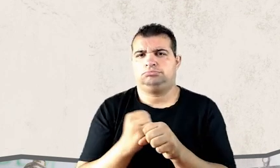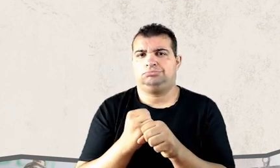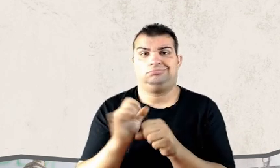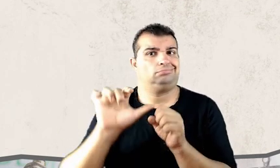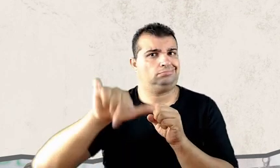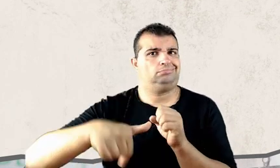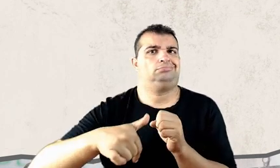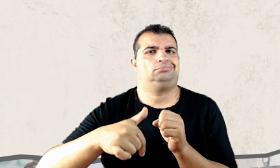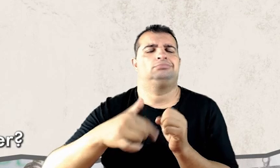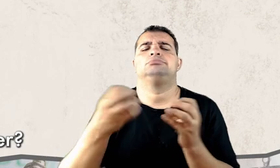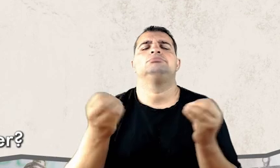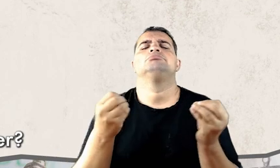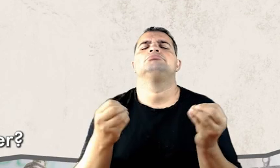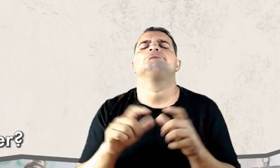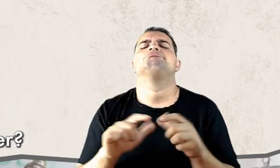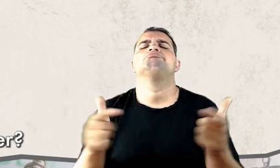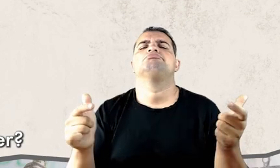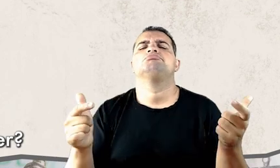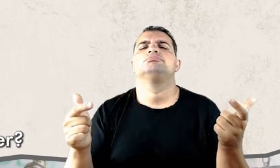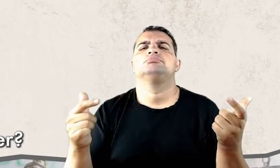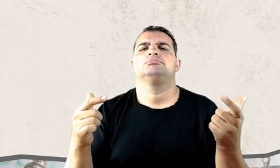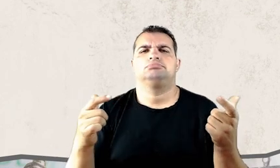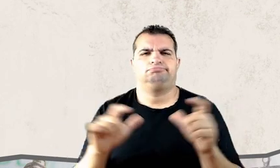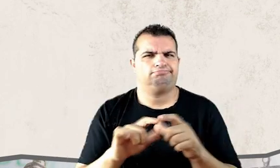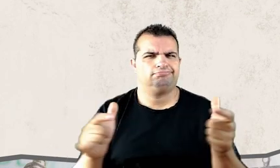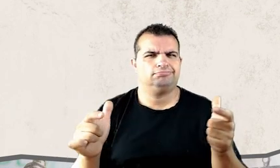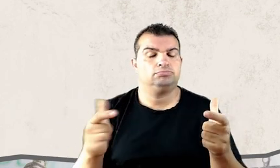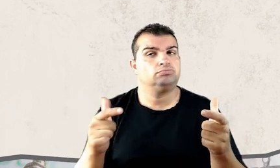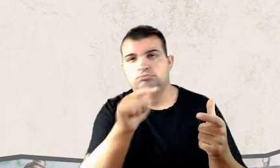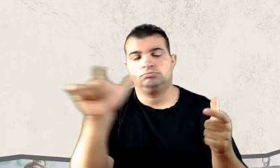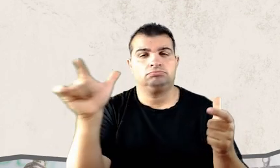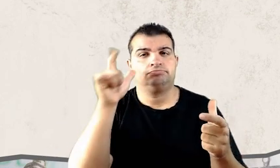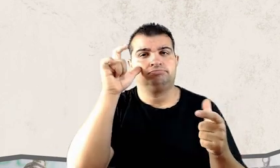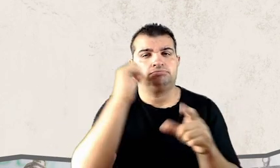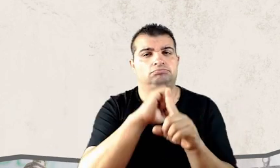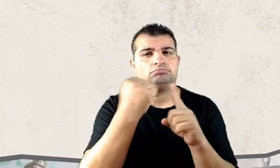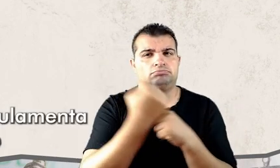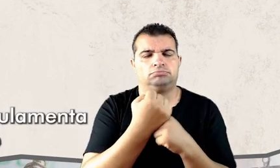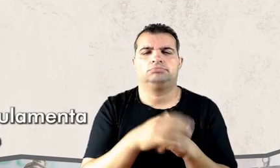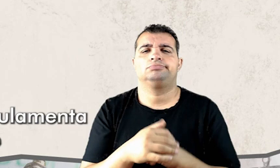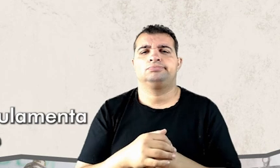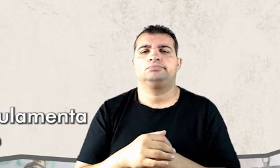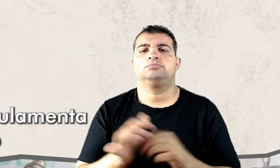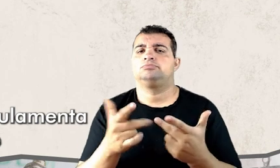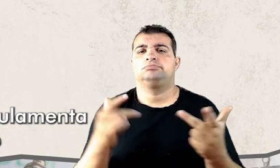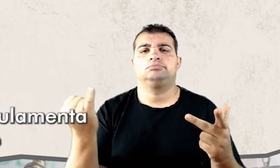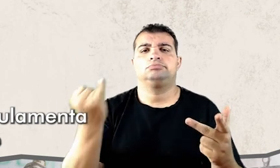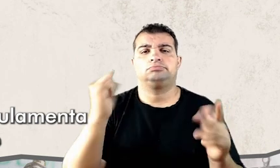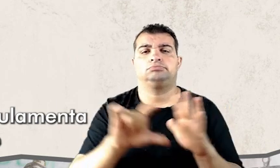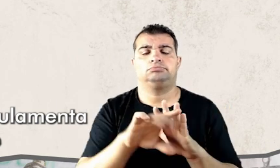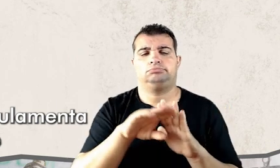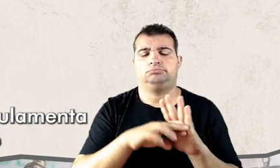anos depois. Como é que nós vamos crescer? Nós vamos crescer por outro interesse social. Um ponto importante da